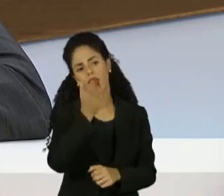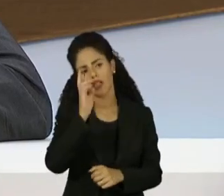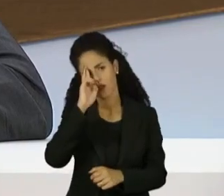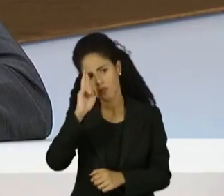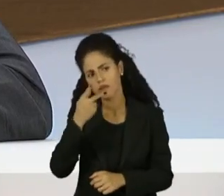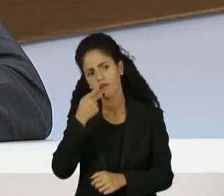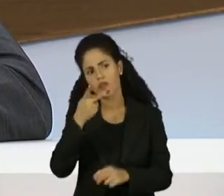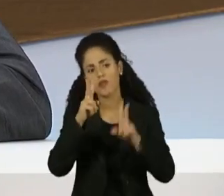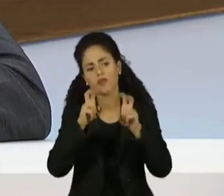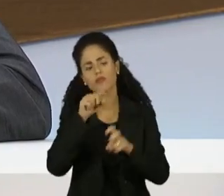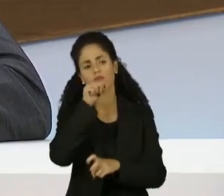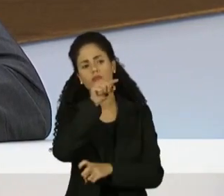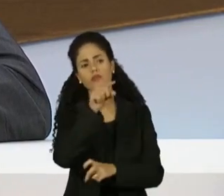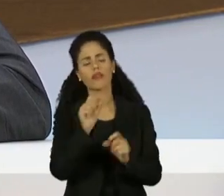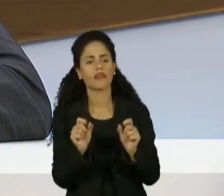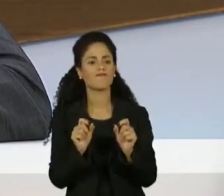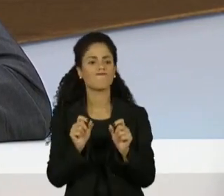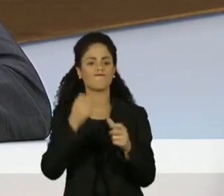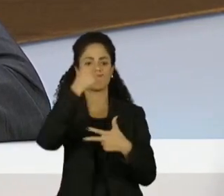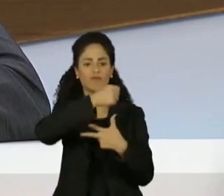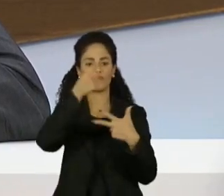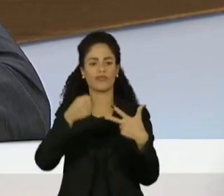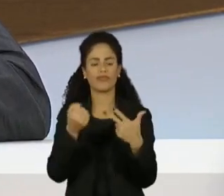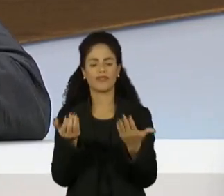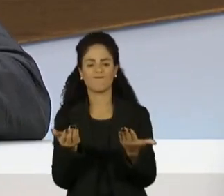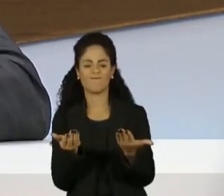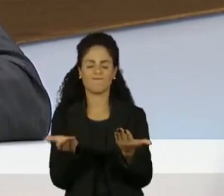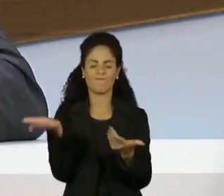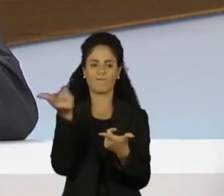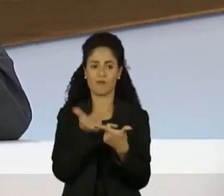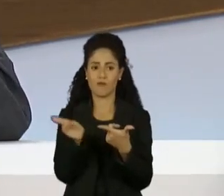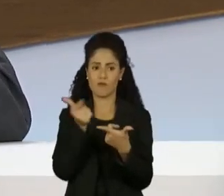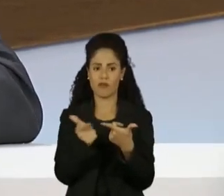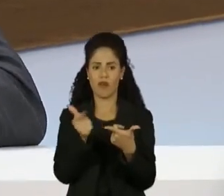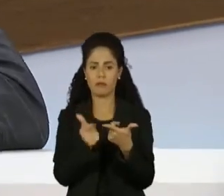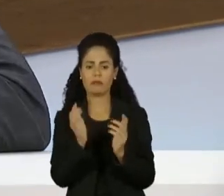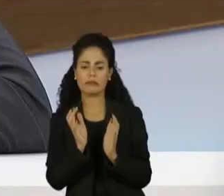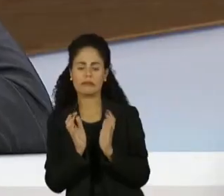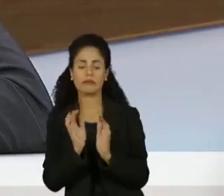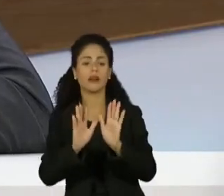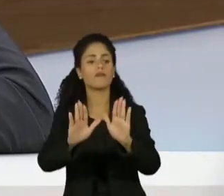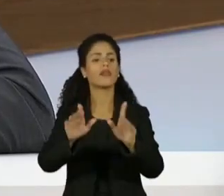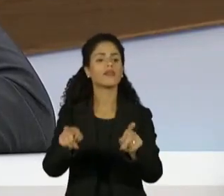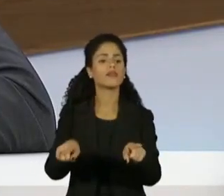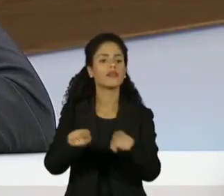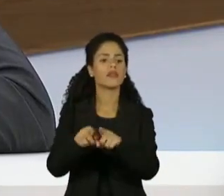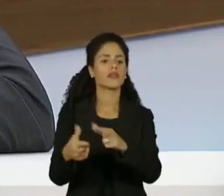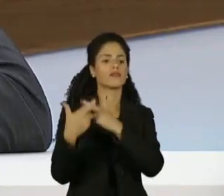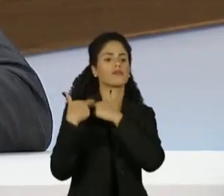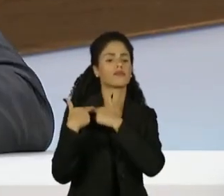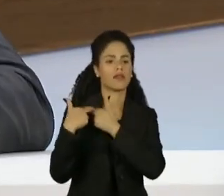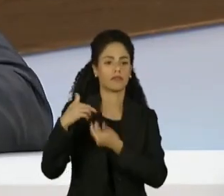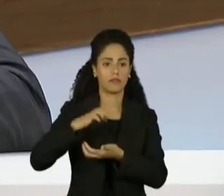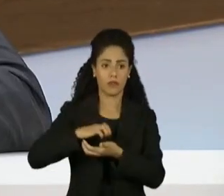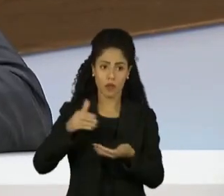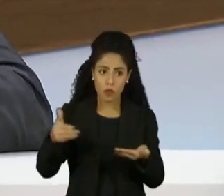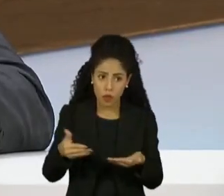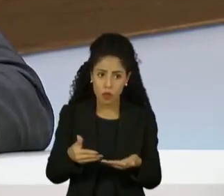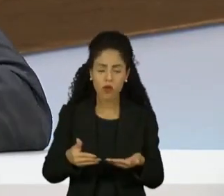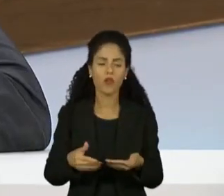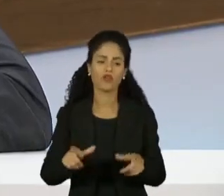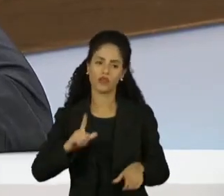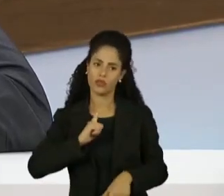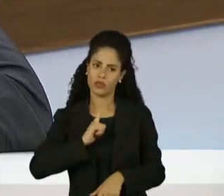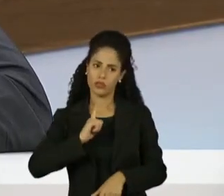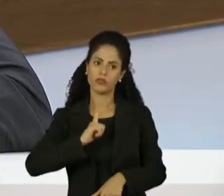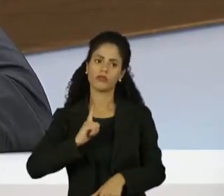da disfuncionalidade na relação entre os poderes, mas e a responsabilidade do Senado Federal em relação a isso? Porque houve, sim, uma medida